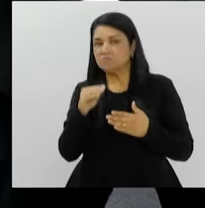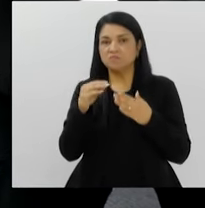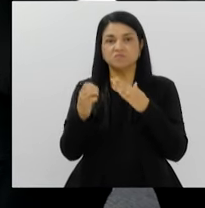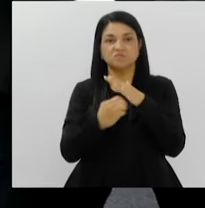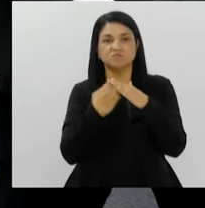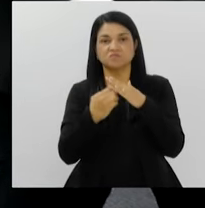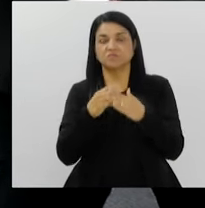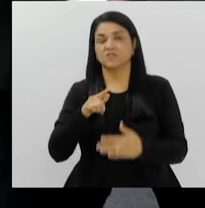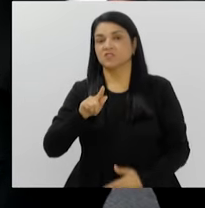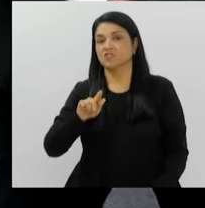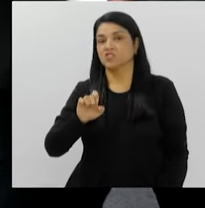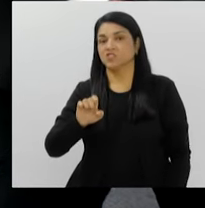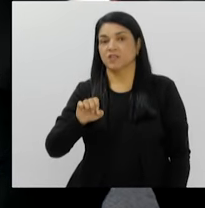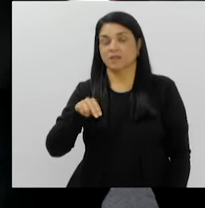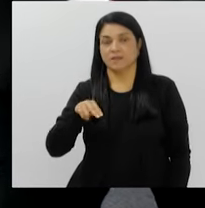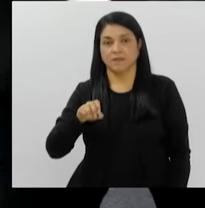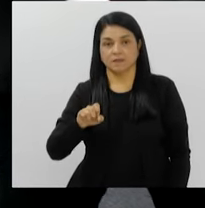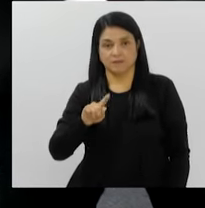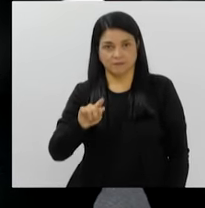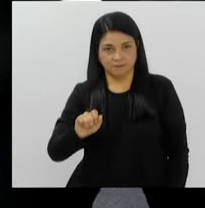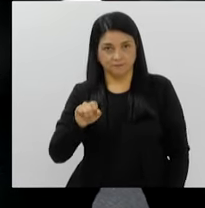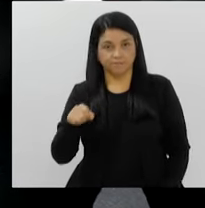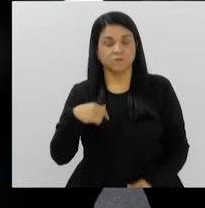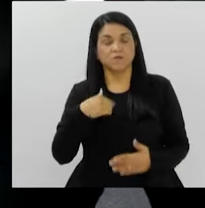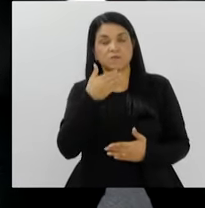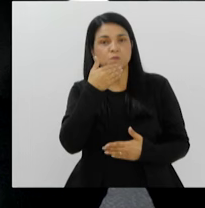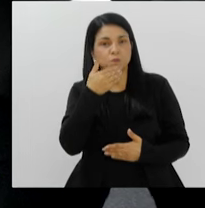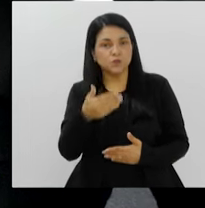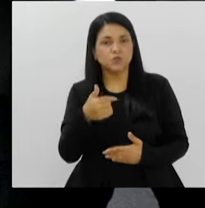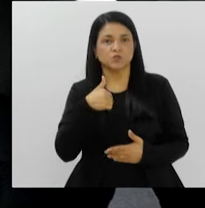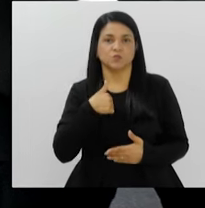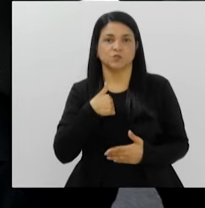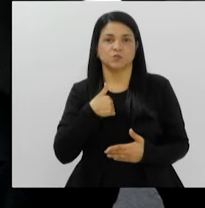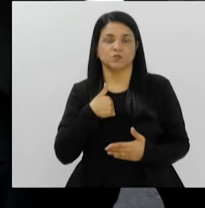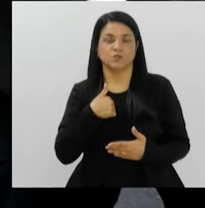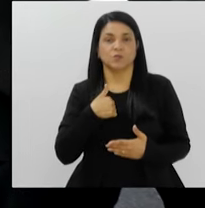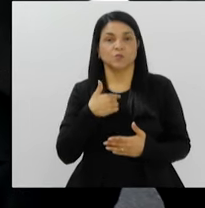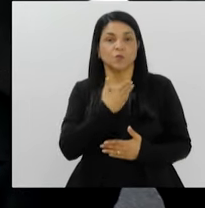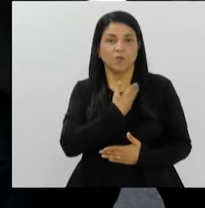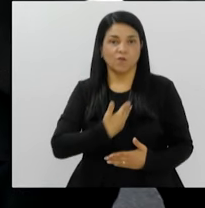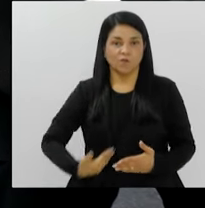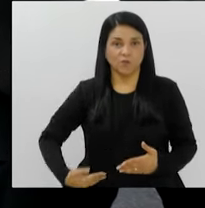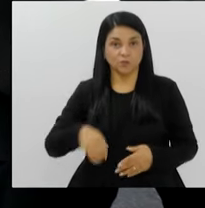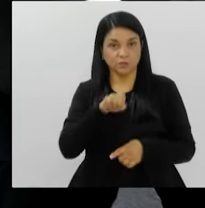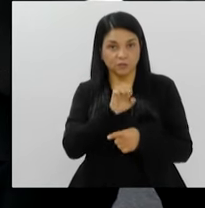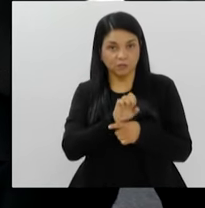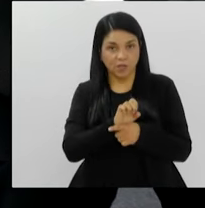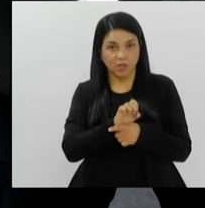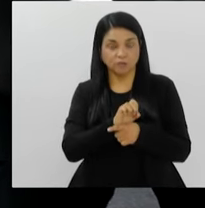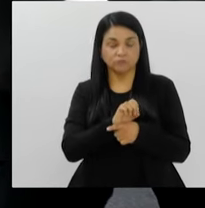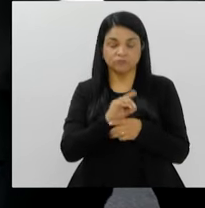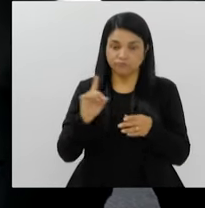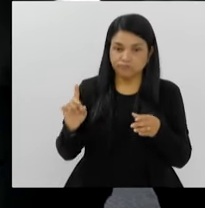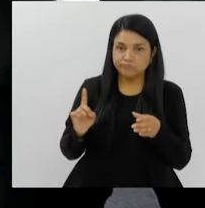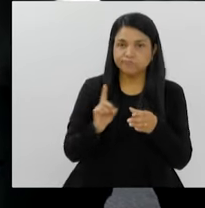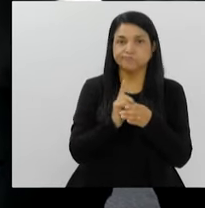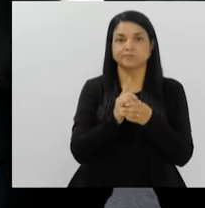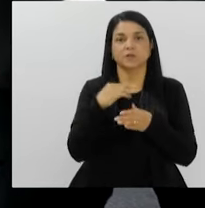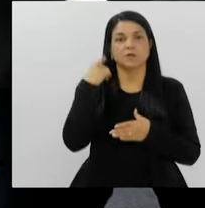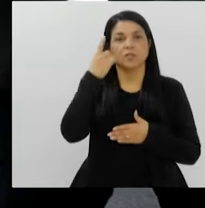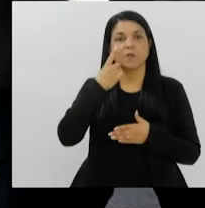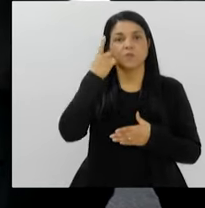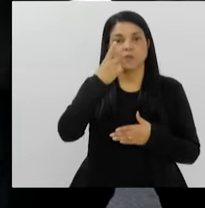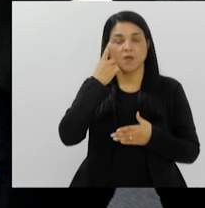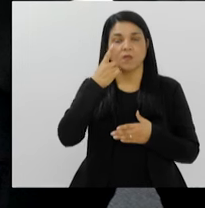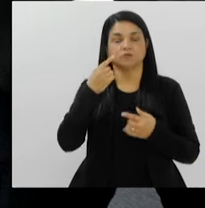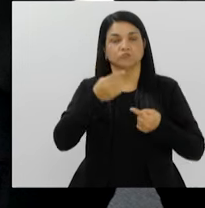é a Agenersa. Então fica aqui o apelo para que o governo do estado nos inclua nesse processo de discussão,